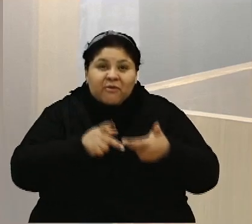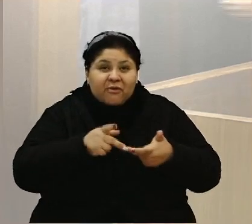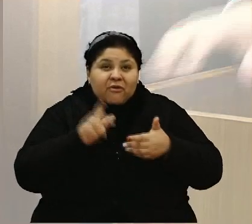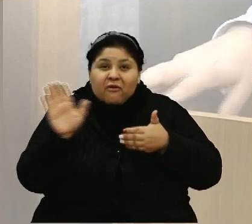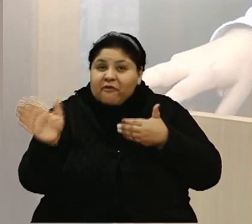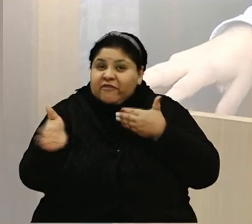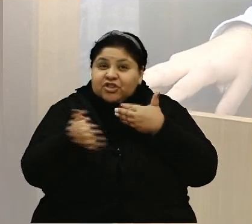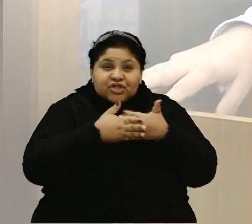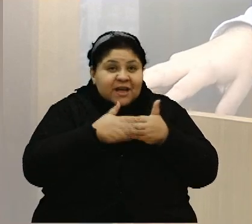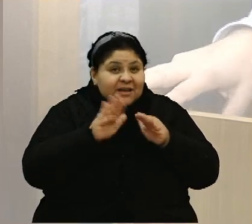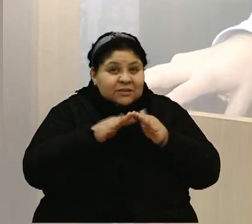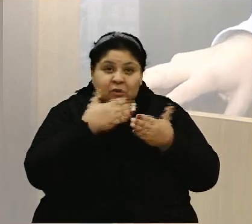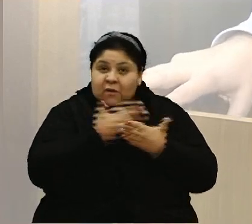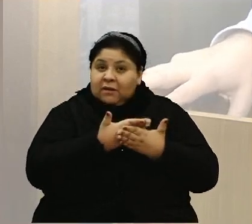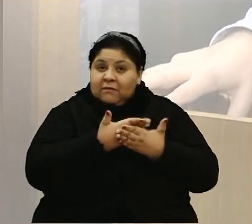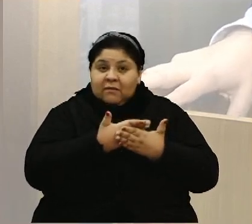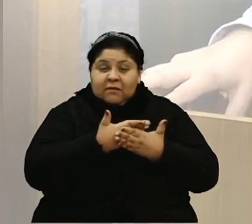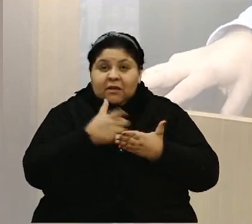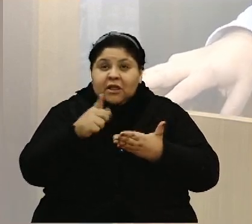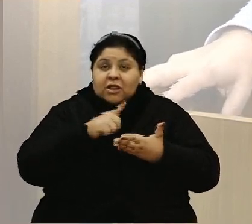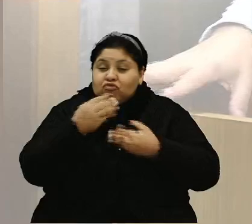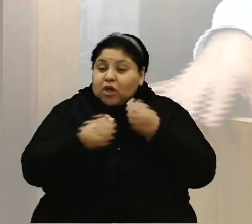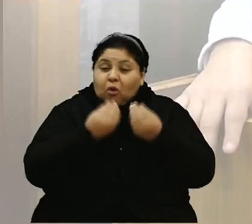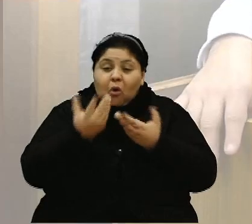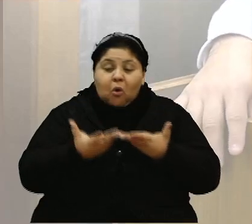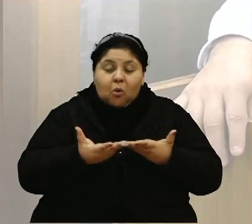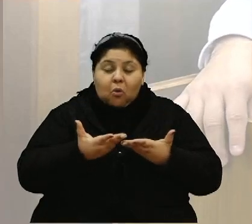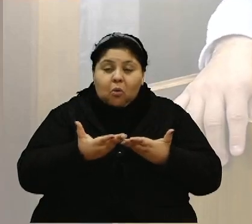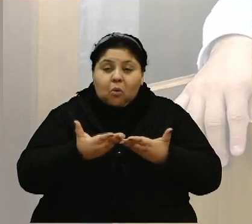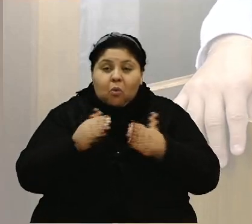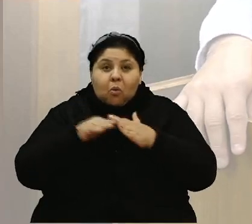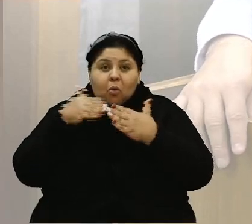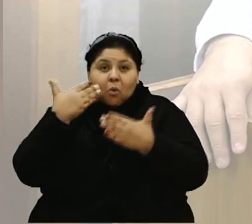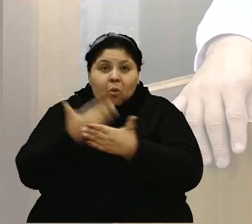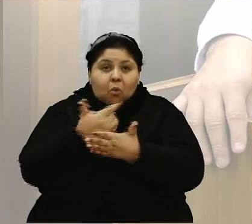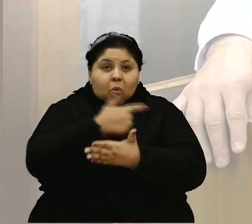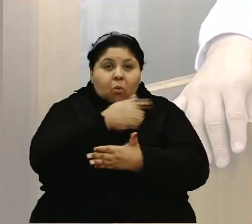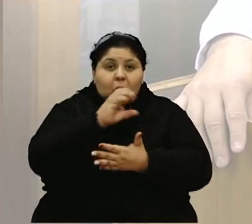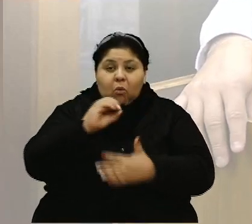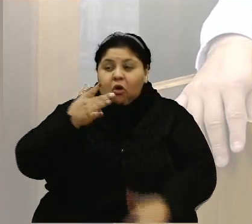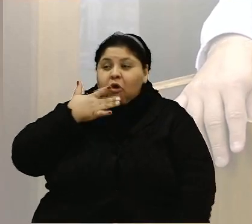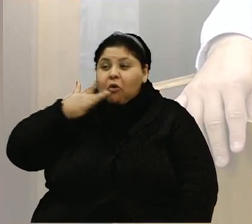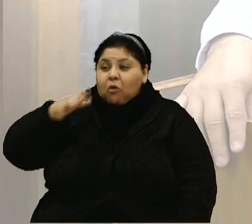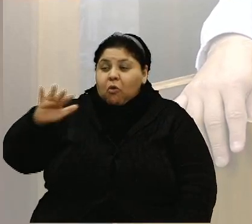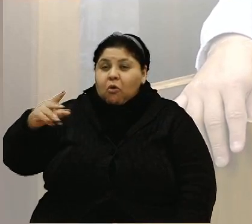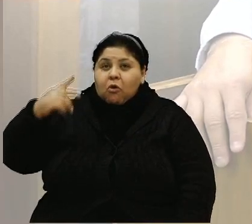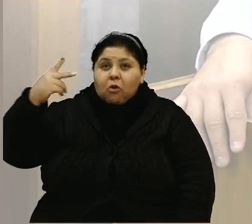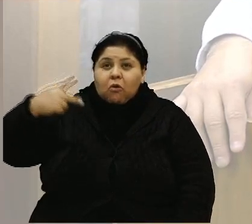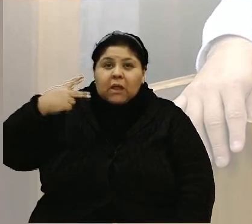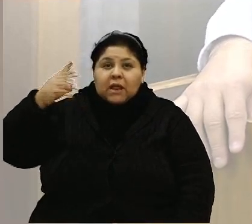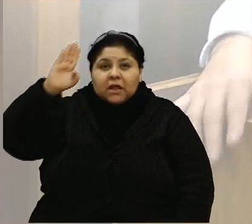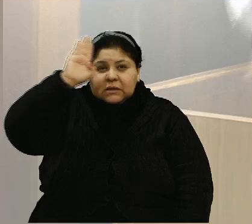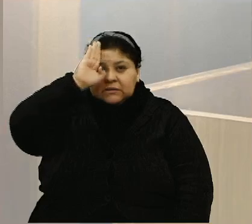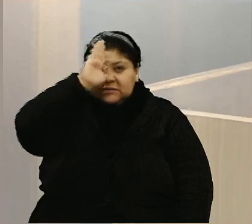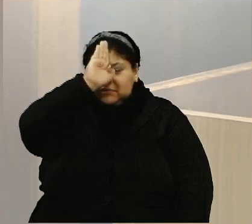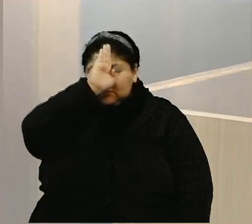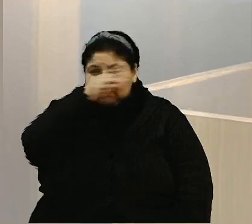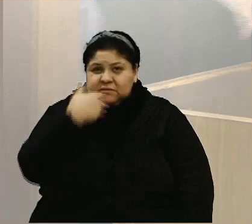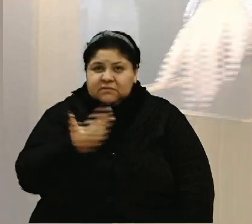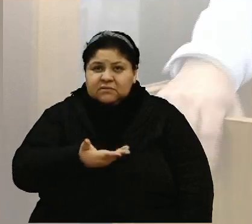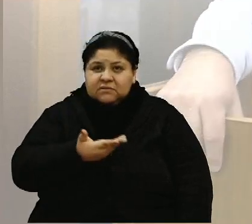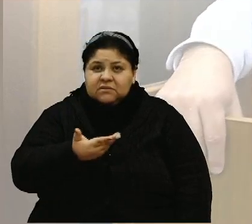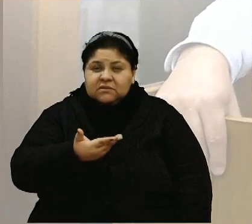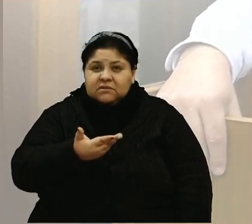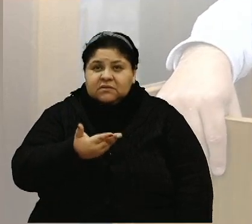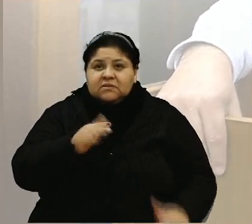aquela escola. Porque não tem condições. Uma escola com 70 crianças, vereador Bressan, em que a escola